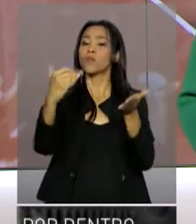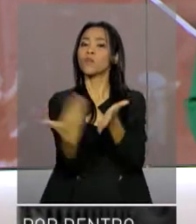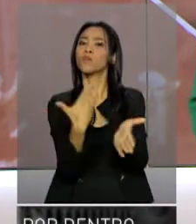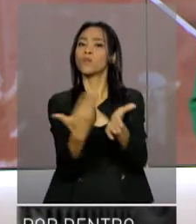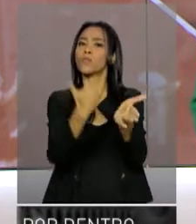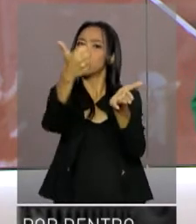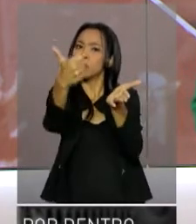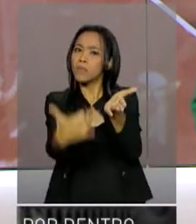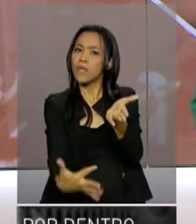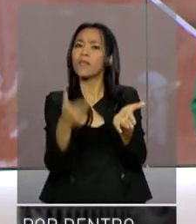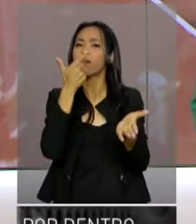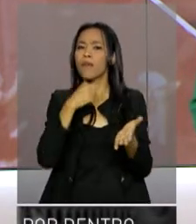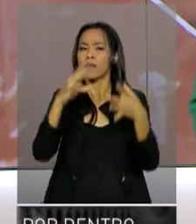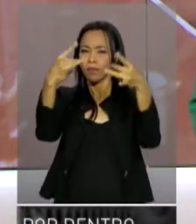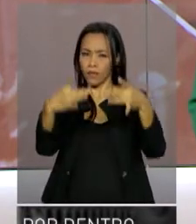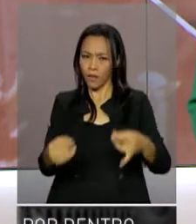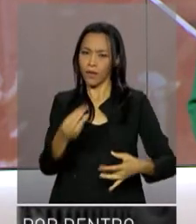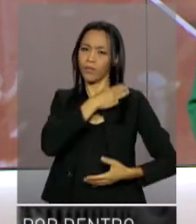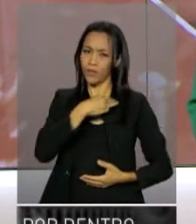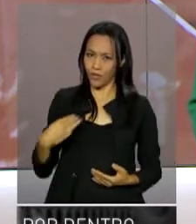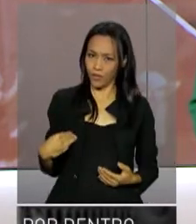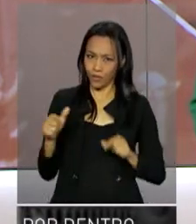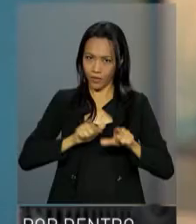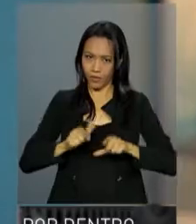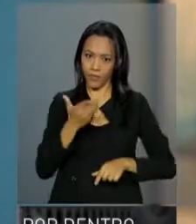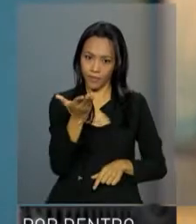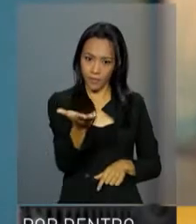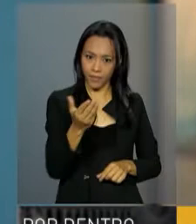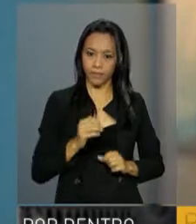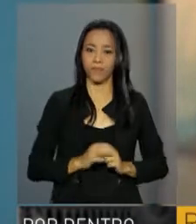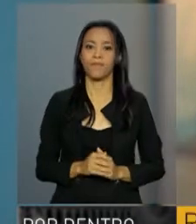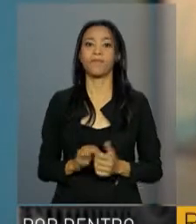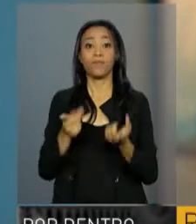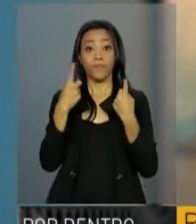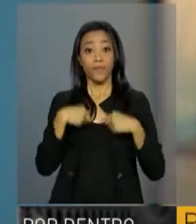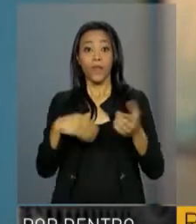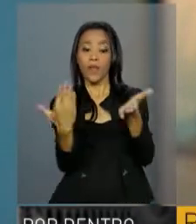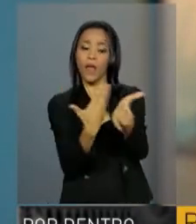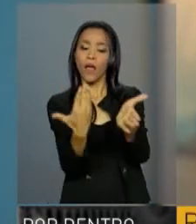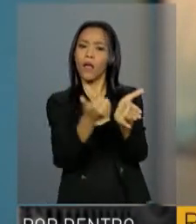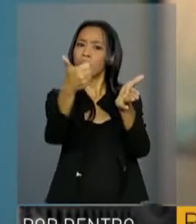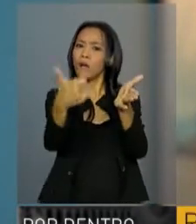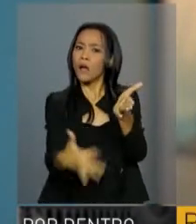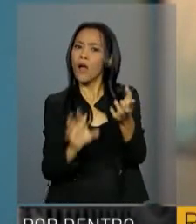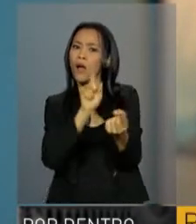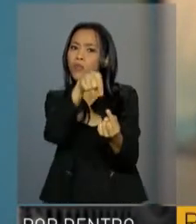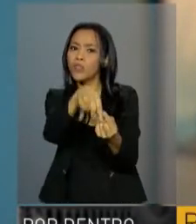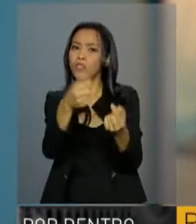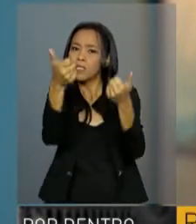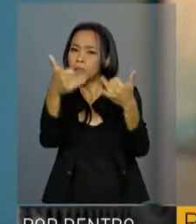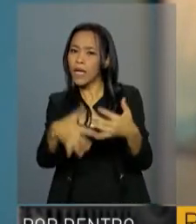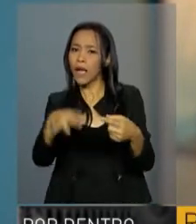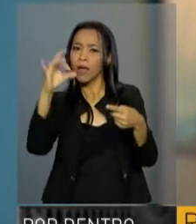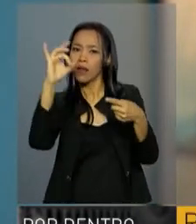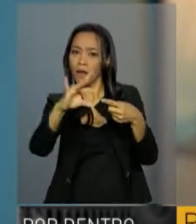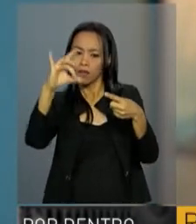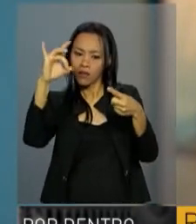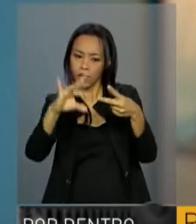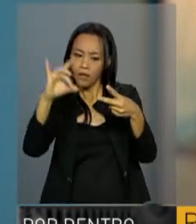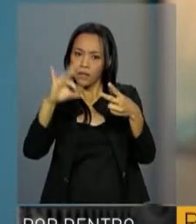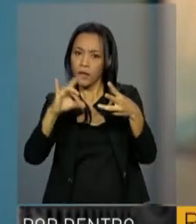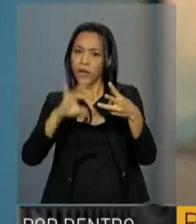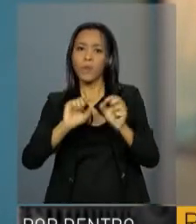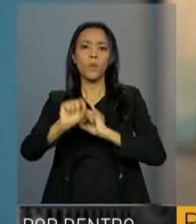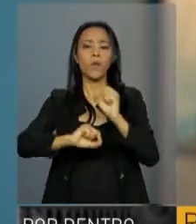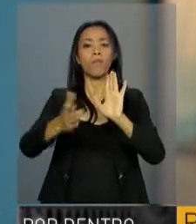o ministro do Trabalho, Ronaldo Nogueira. A cartilha tem o objetivo de explicar ponto a ponto da